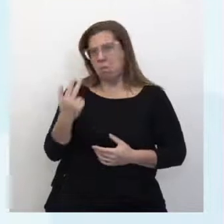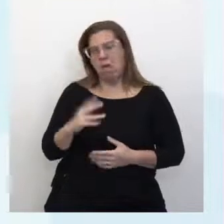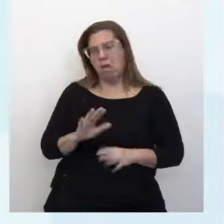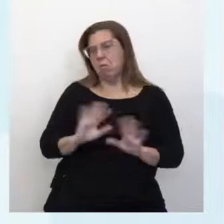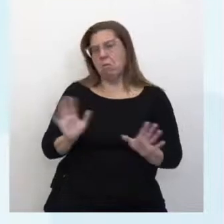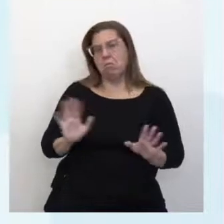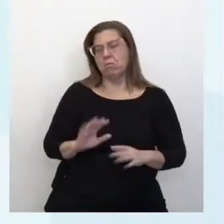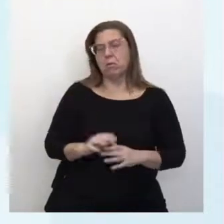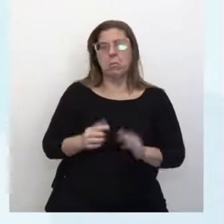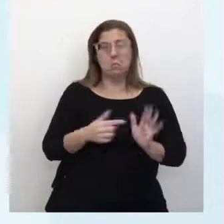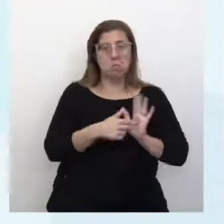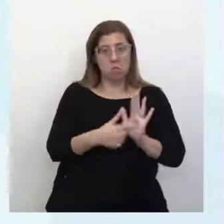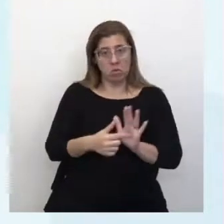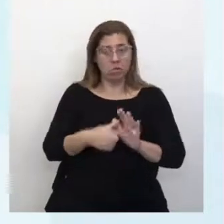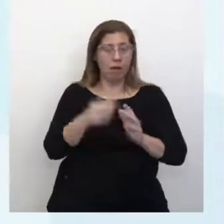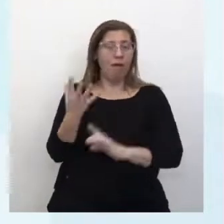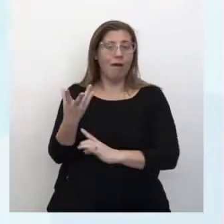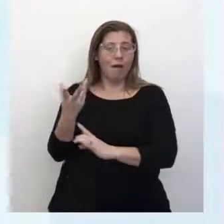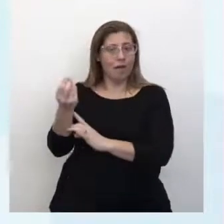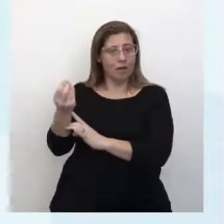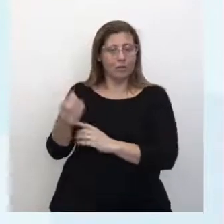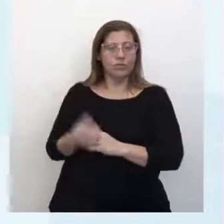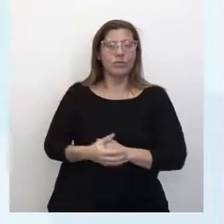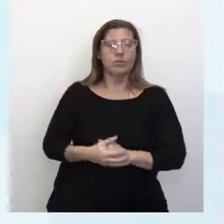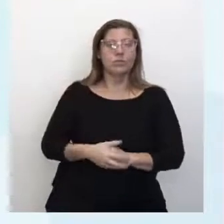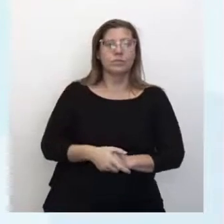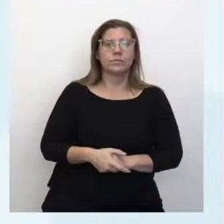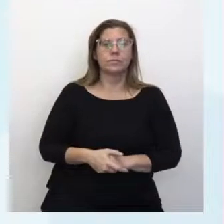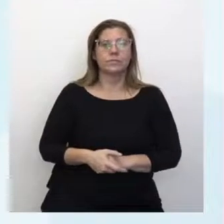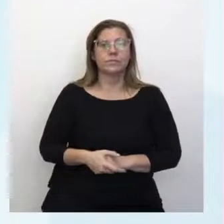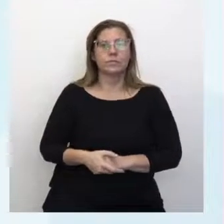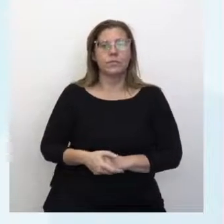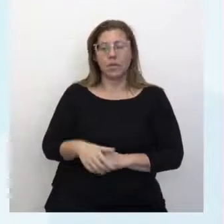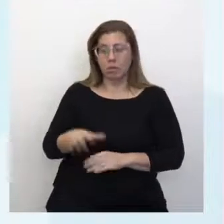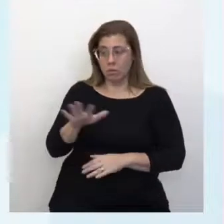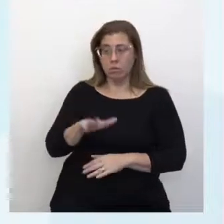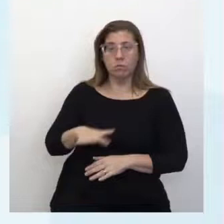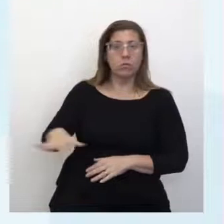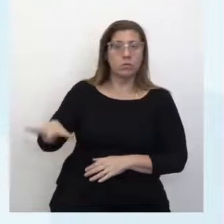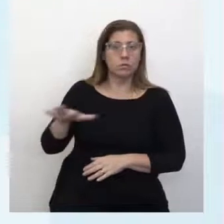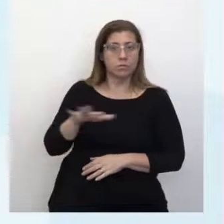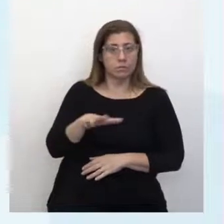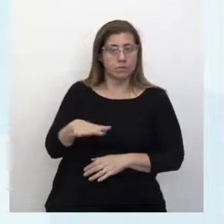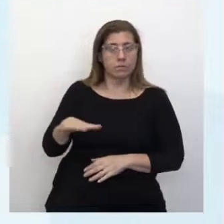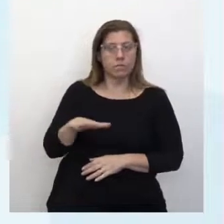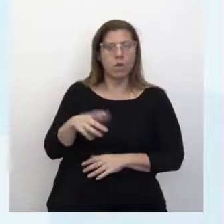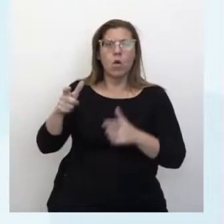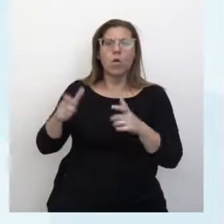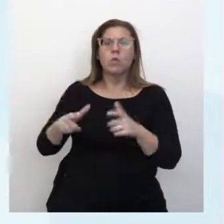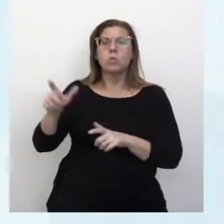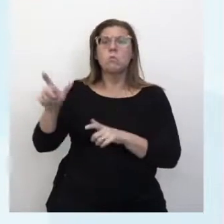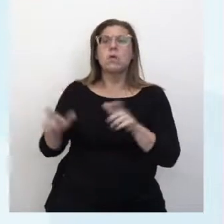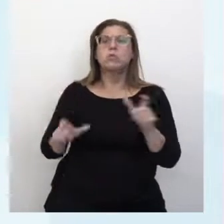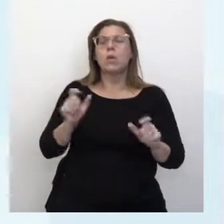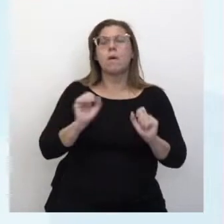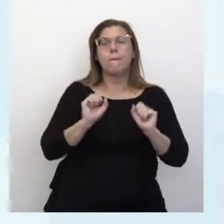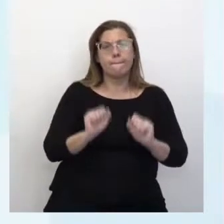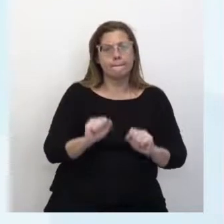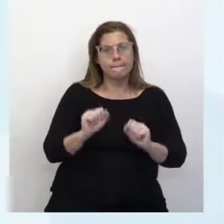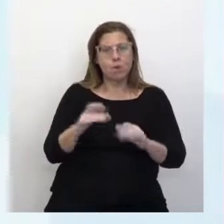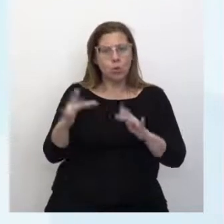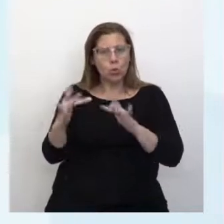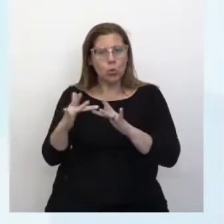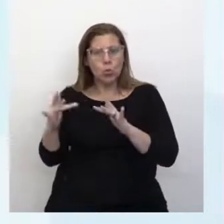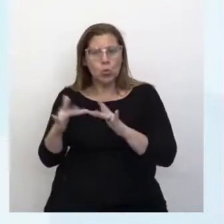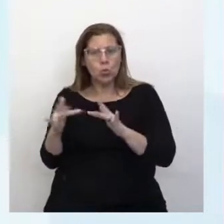para expor obras artísticas, tá? Para ser um espaço aí, né, onde as pessoas possam ter